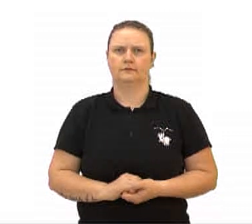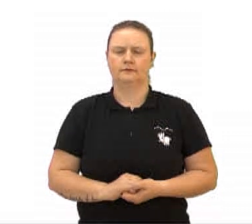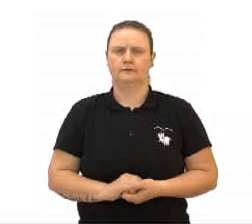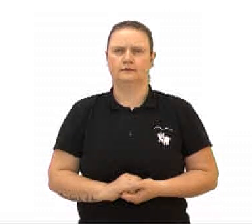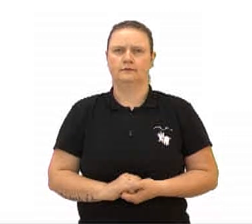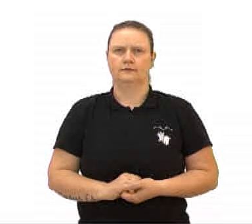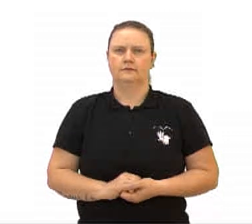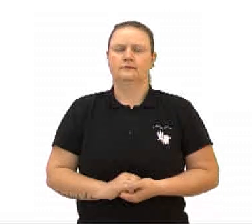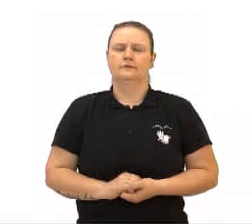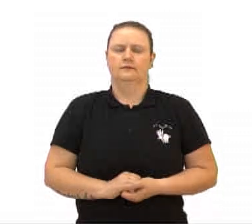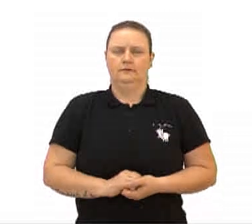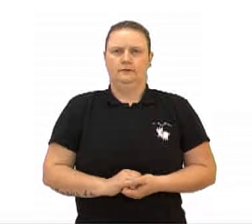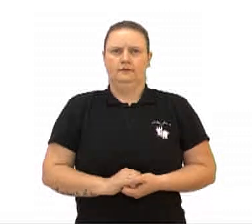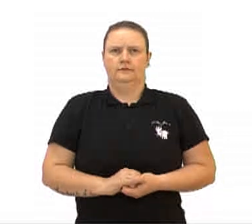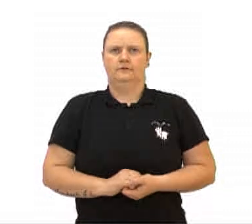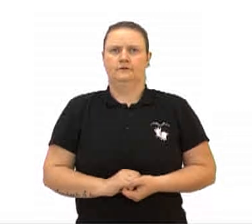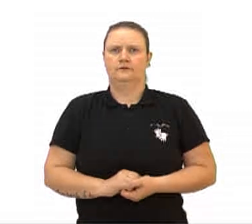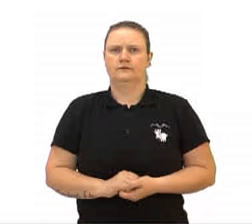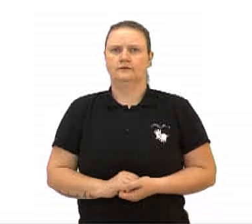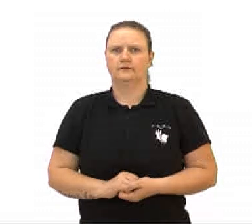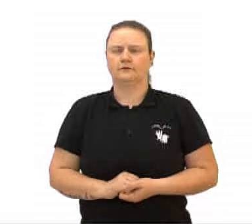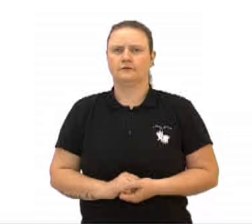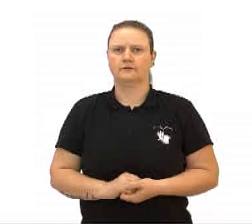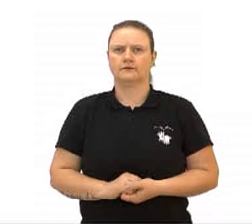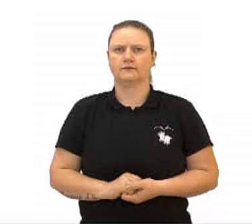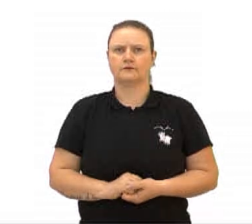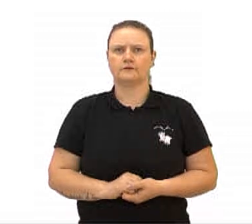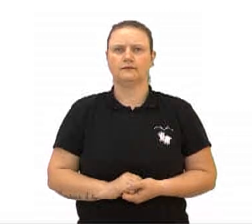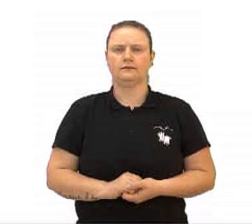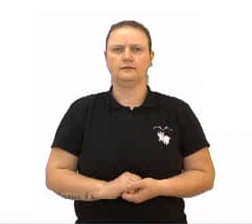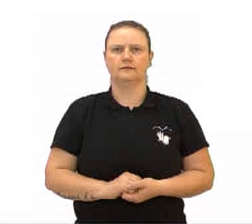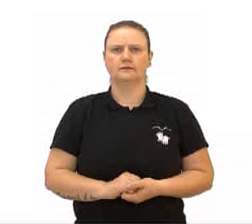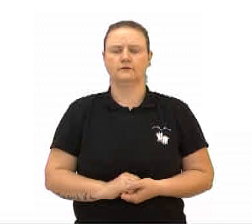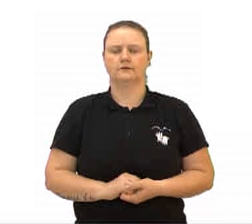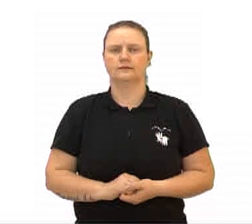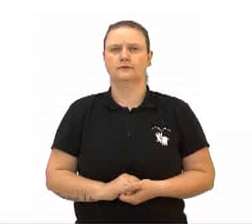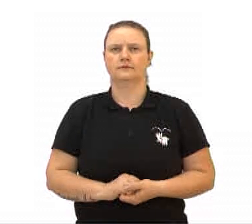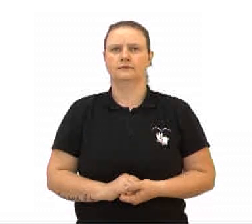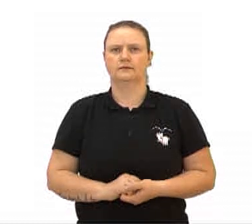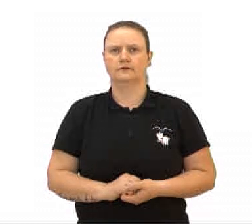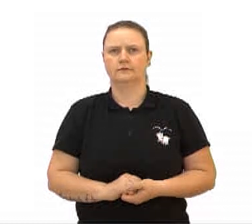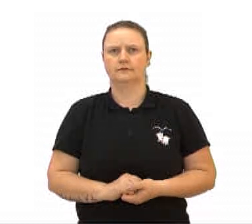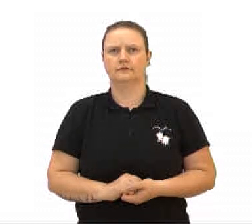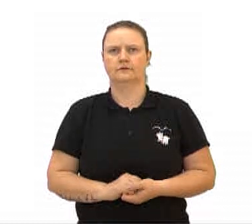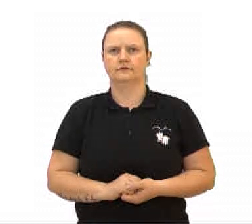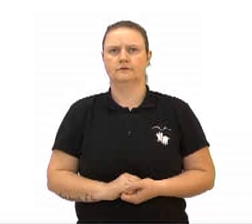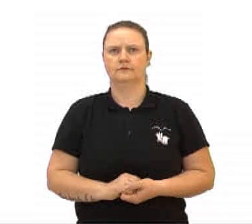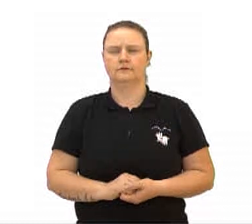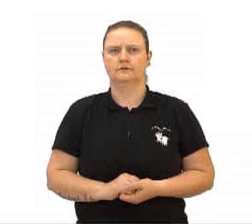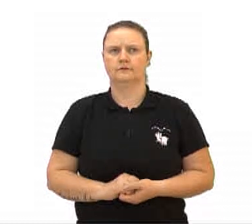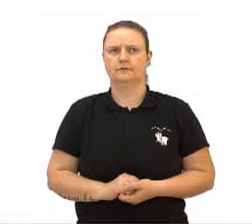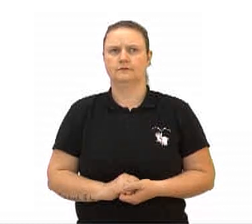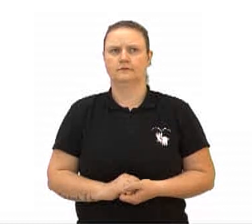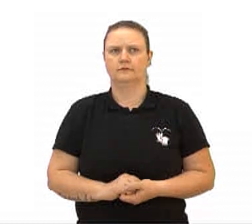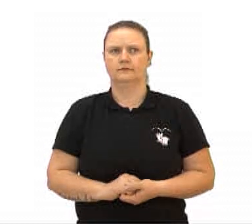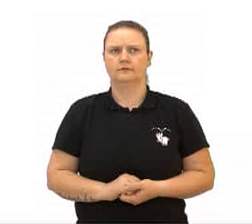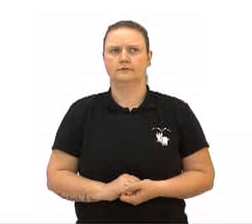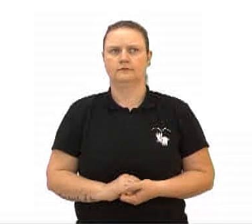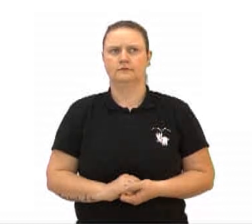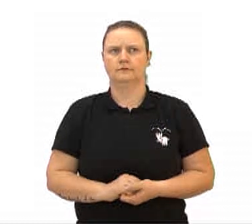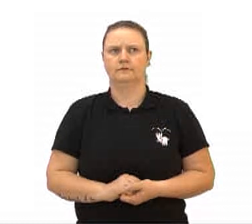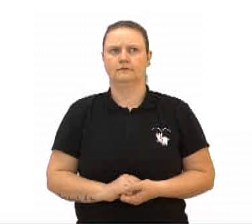de 1494, donde los dos pueblos delimitaron, a través de una línea imaginaria,